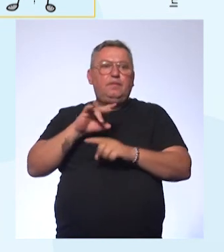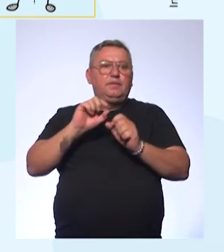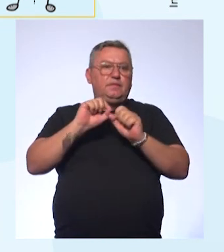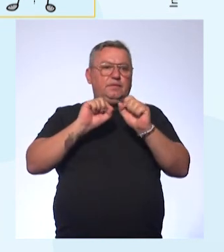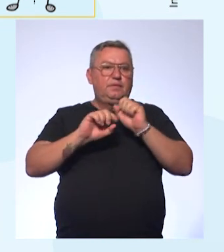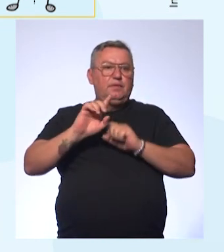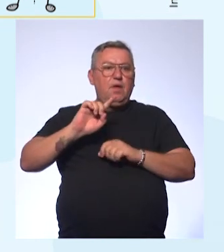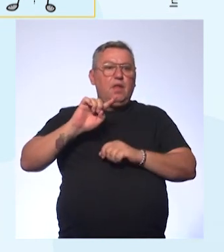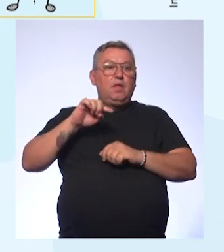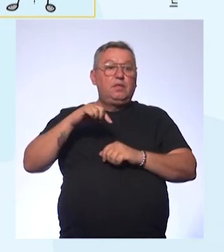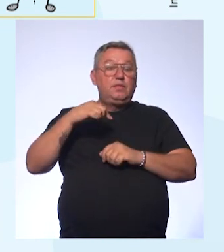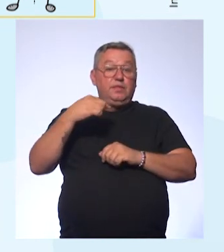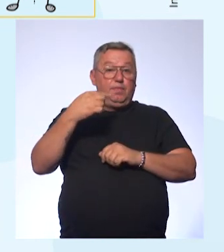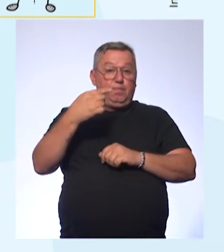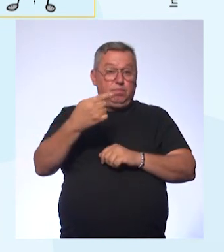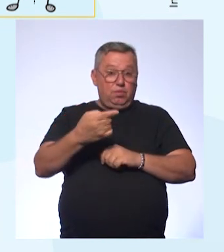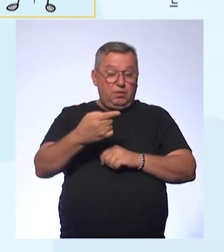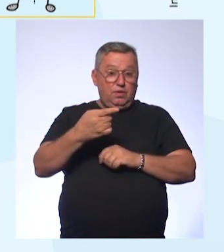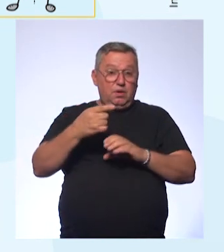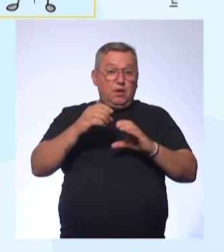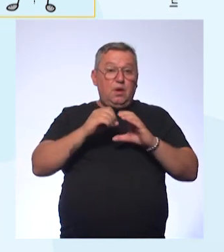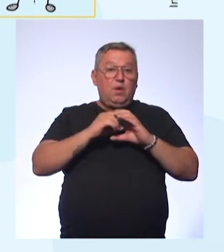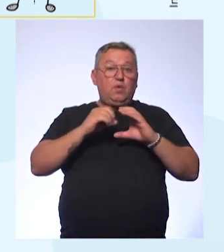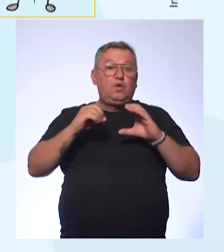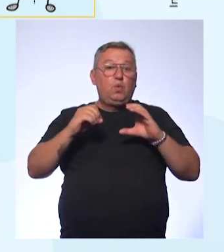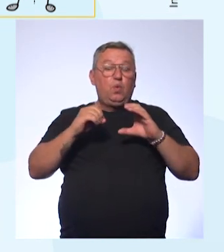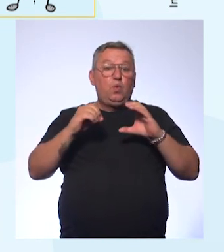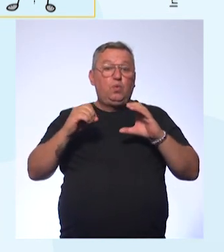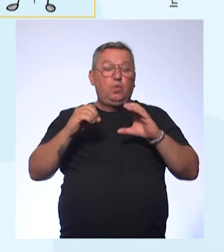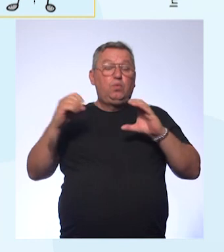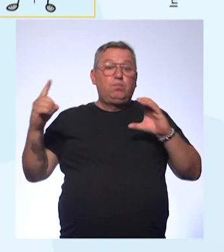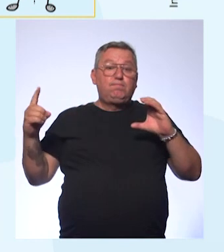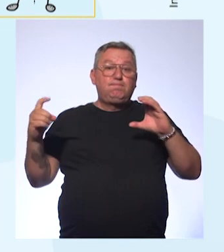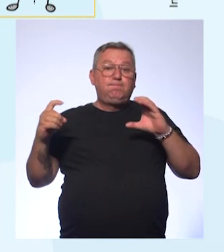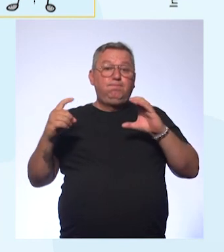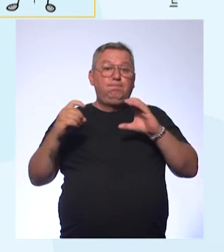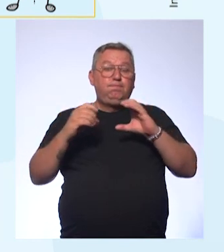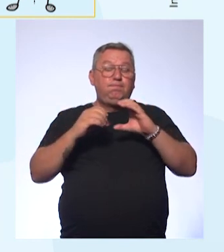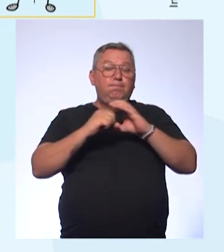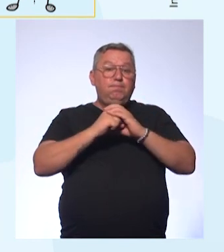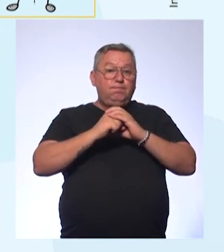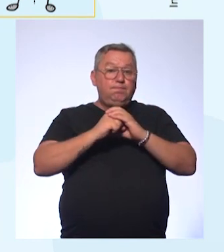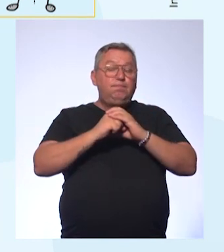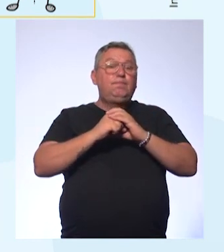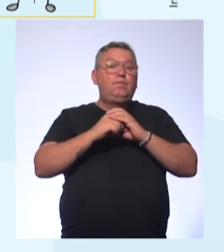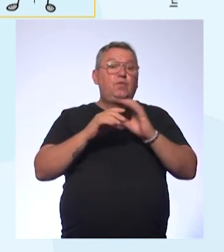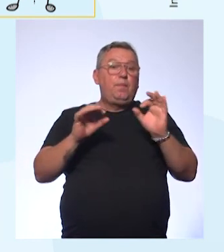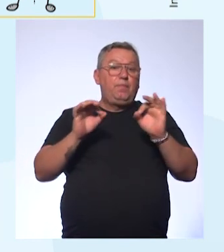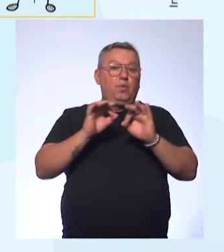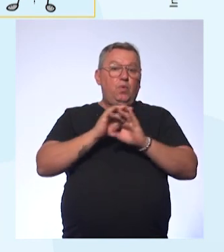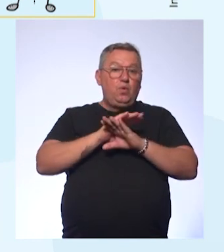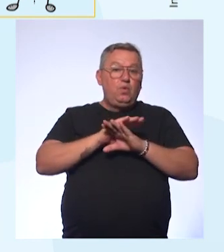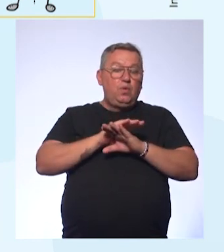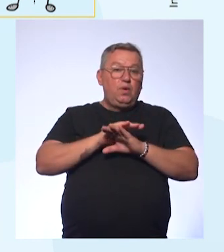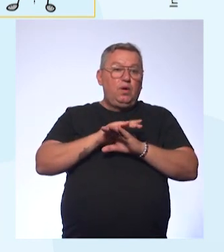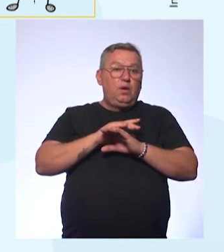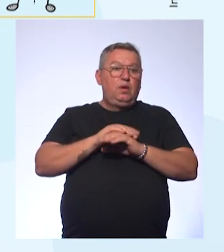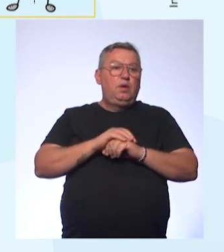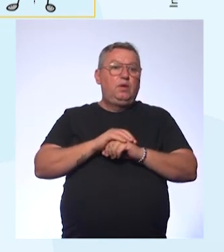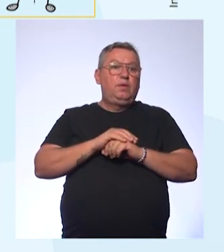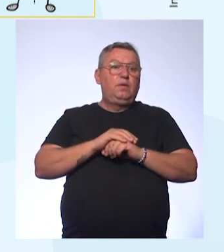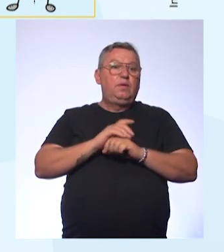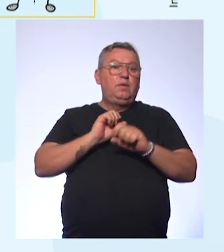ali depois que o zigoto é formado, e aí a gente vai tendo todo o processo ali, né, de formação